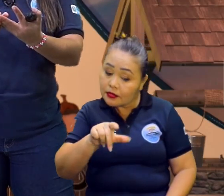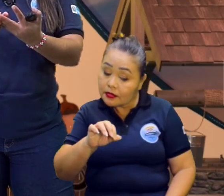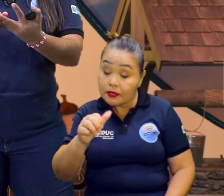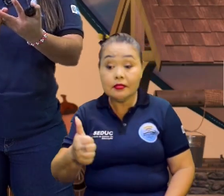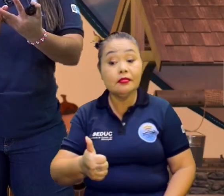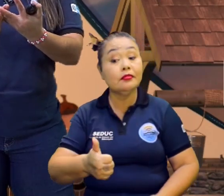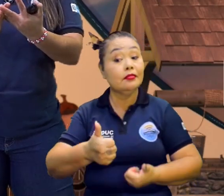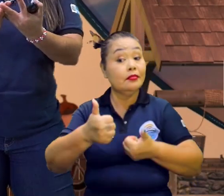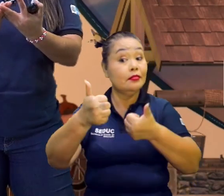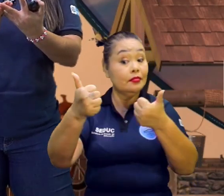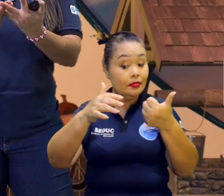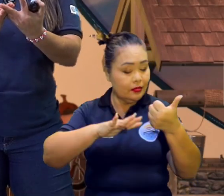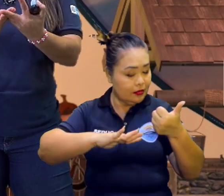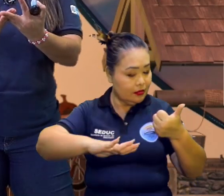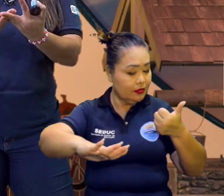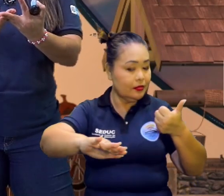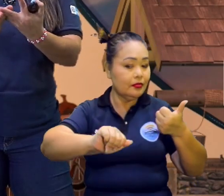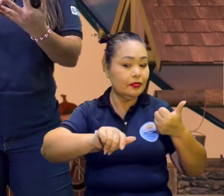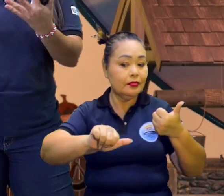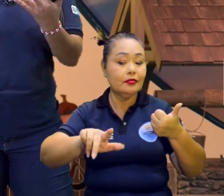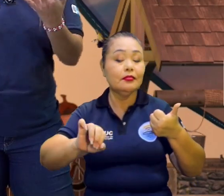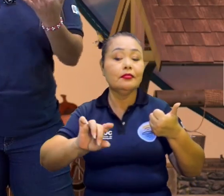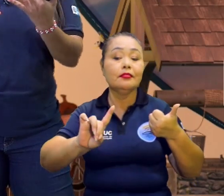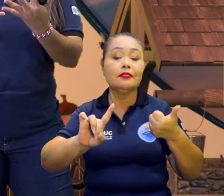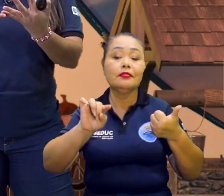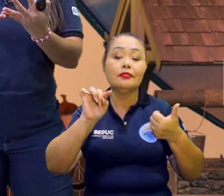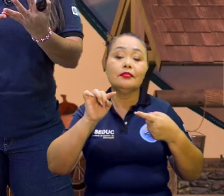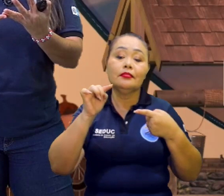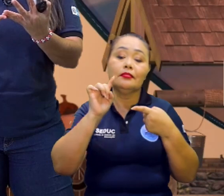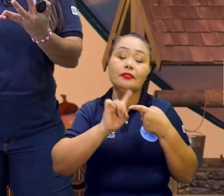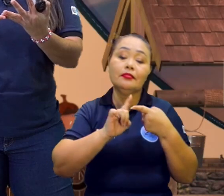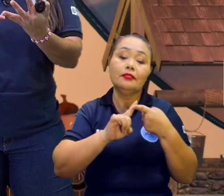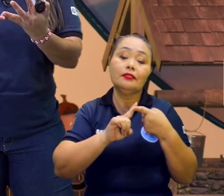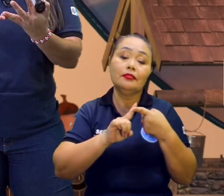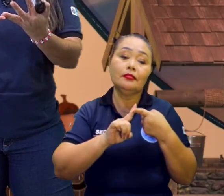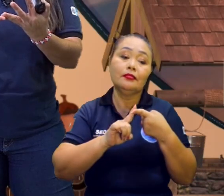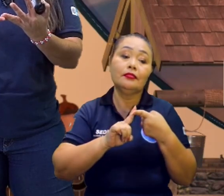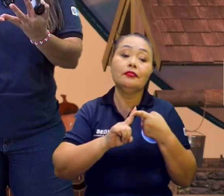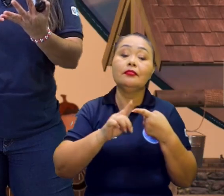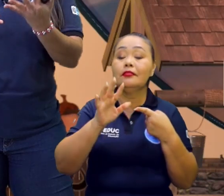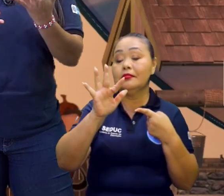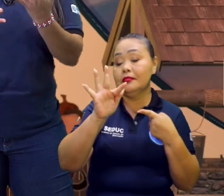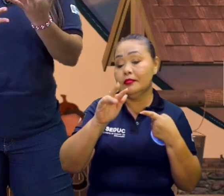esse solo, nos seus aspectos físicos,